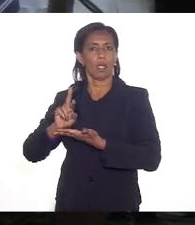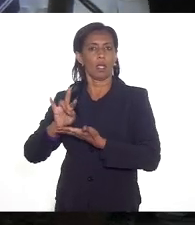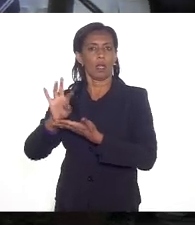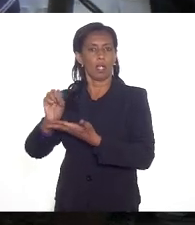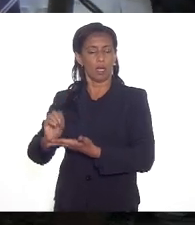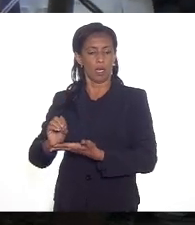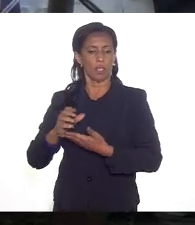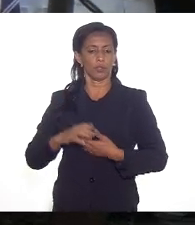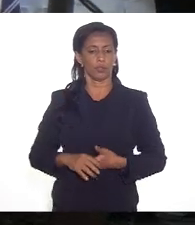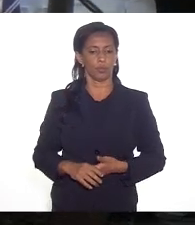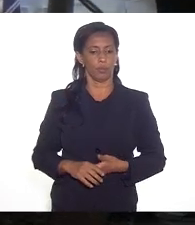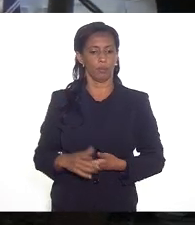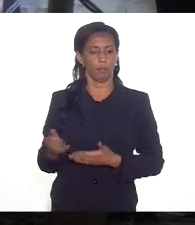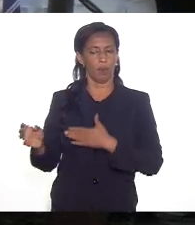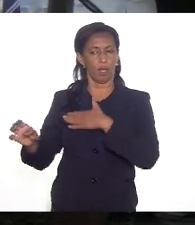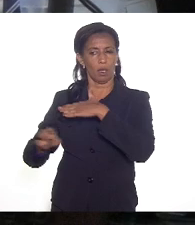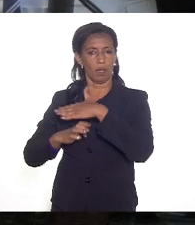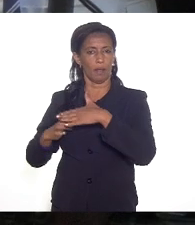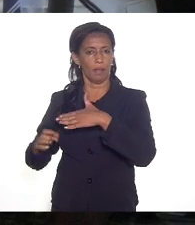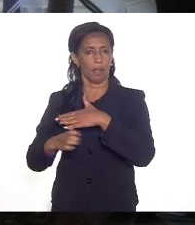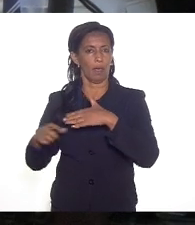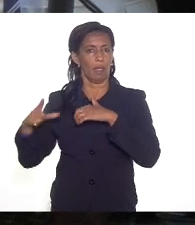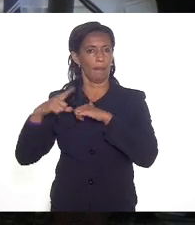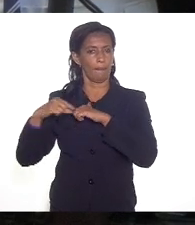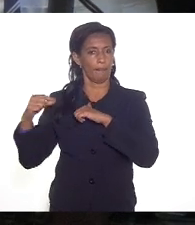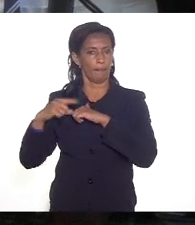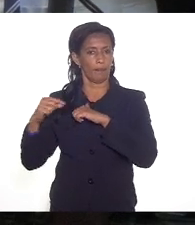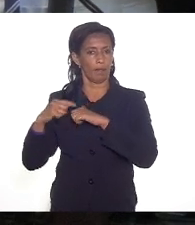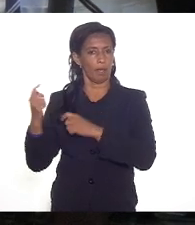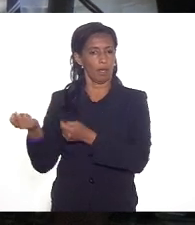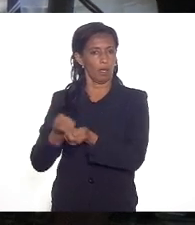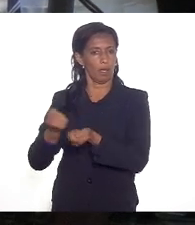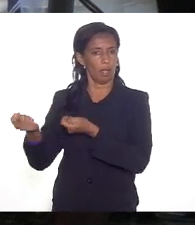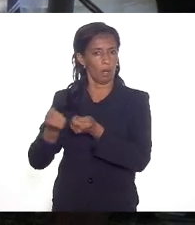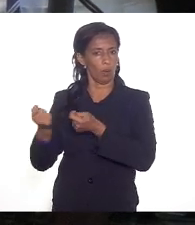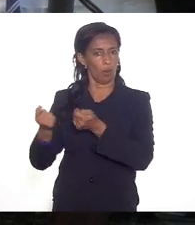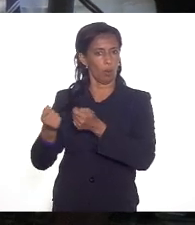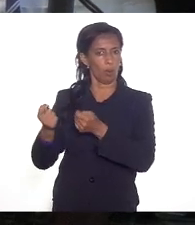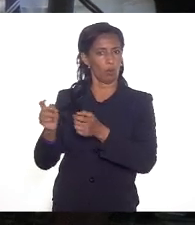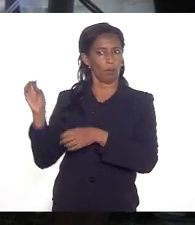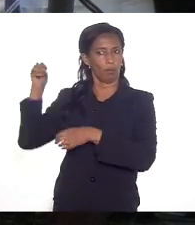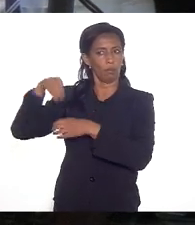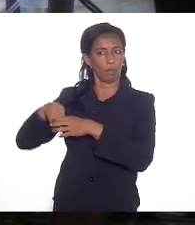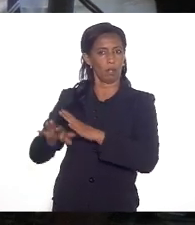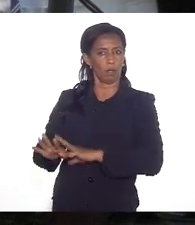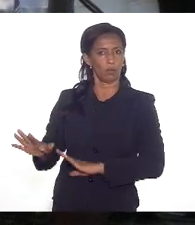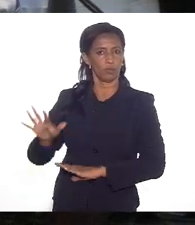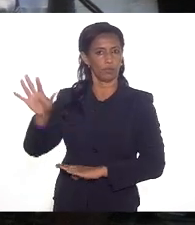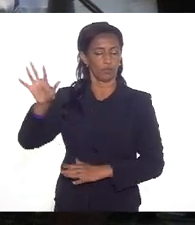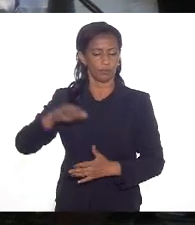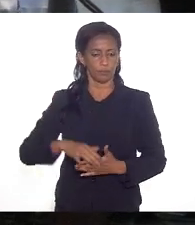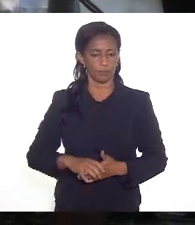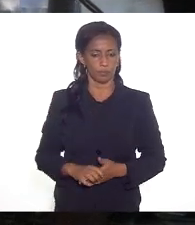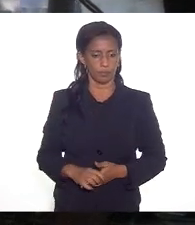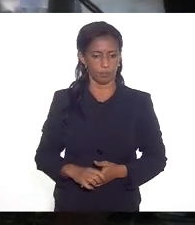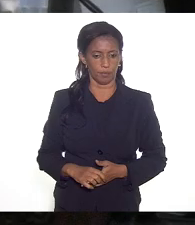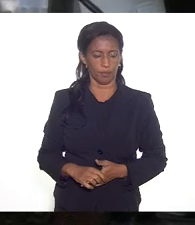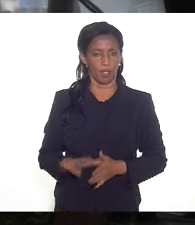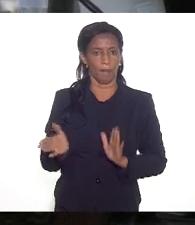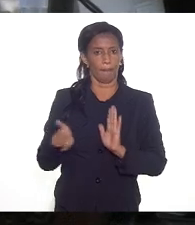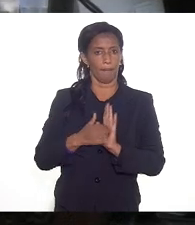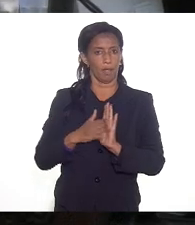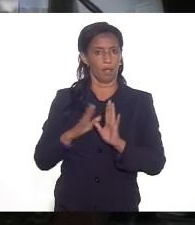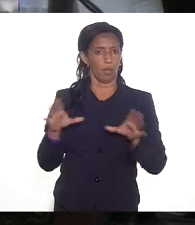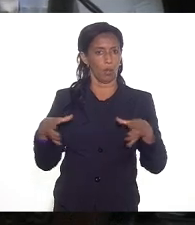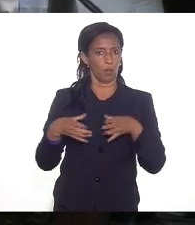momento de empreendimentos econômicos envolvidos em territórios de favela na forma que menciona perdendo de